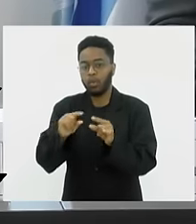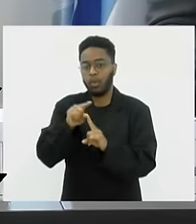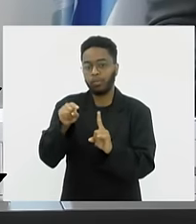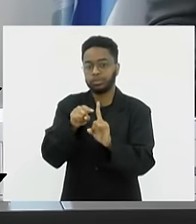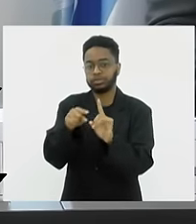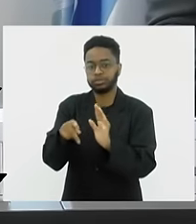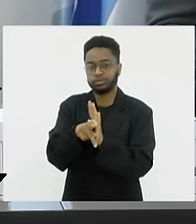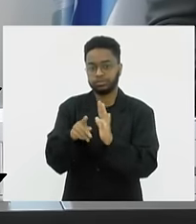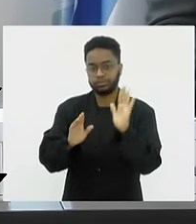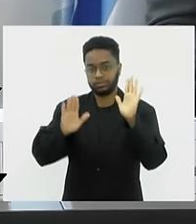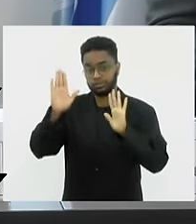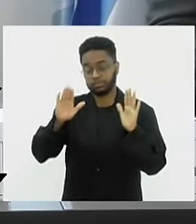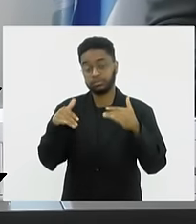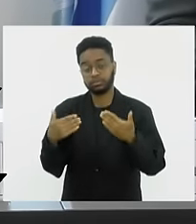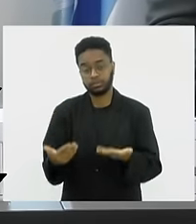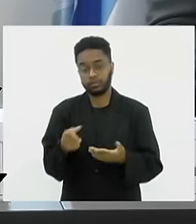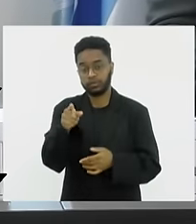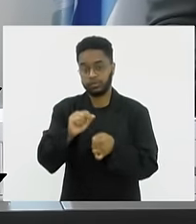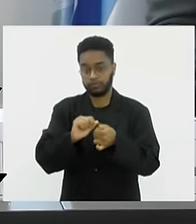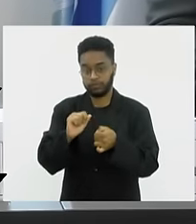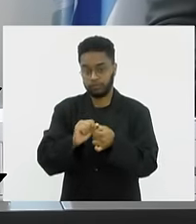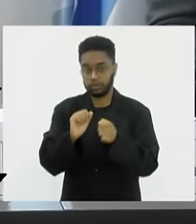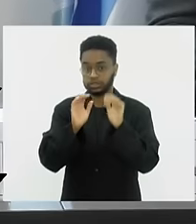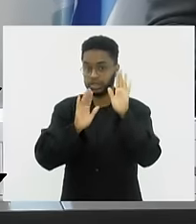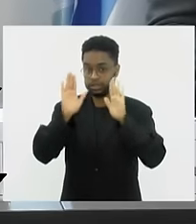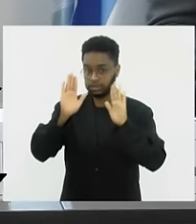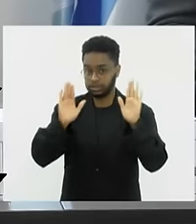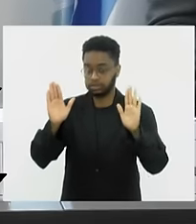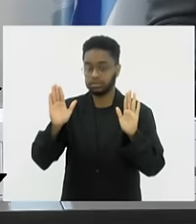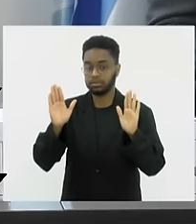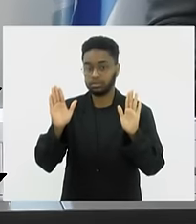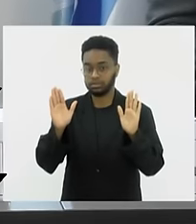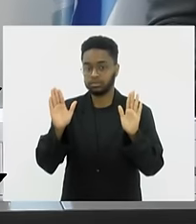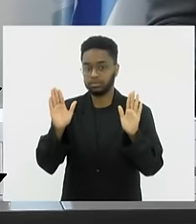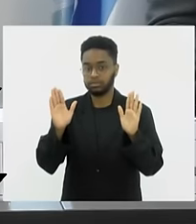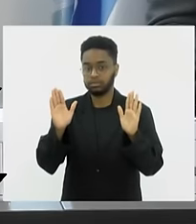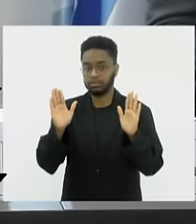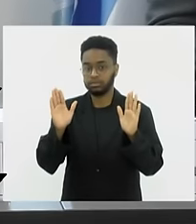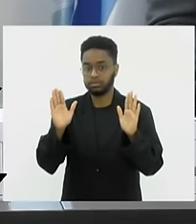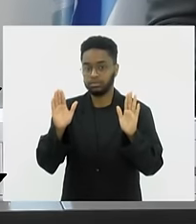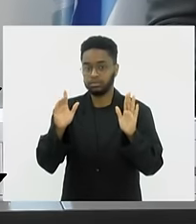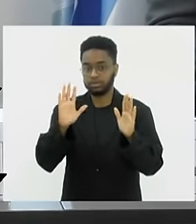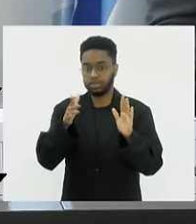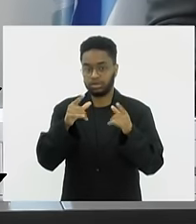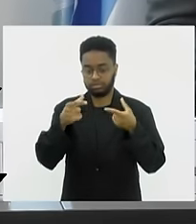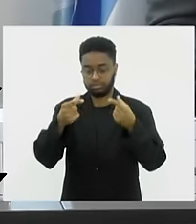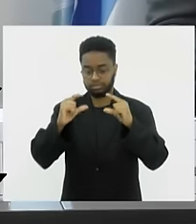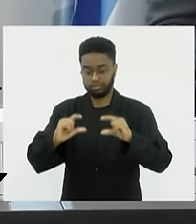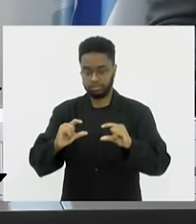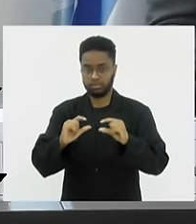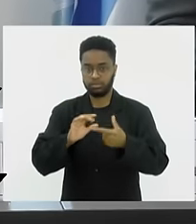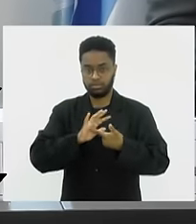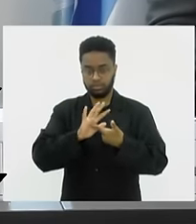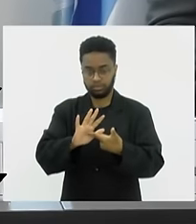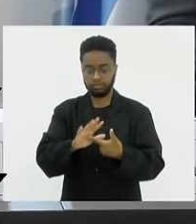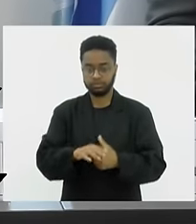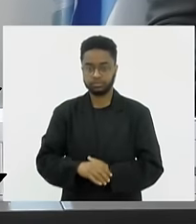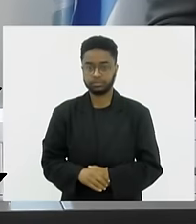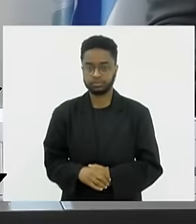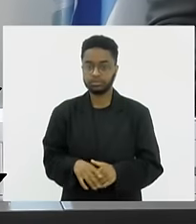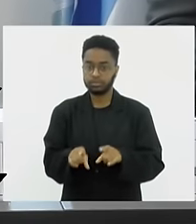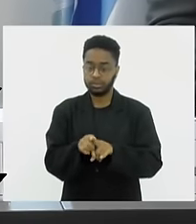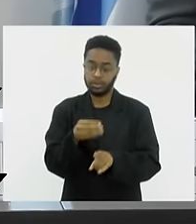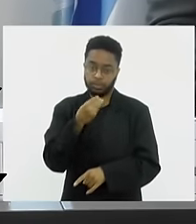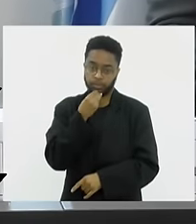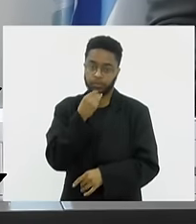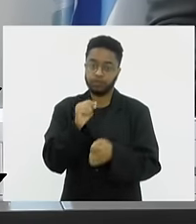consequência, o senhor fez uma licitação que está subdimensionada e poderia fazê-la